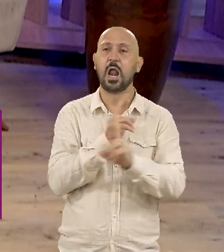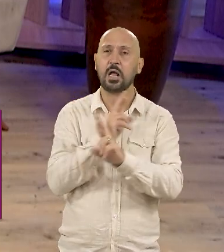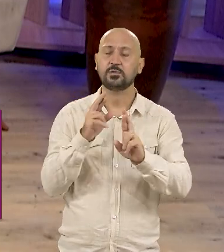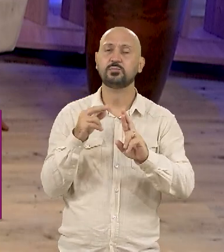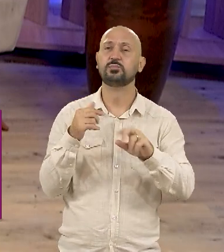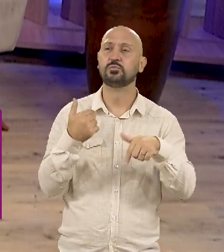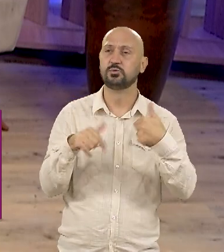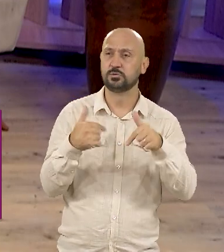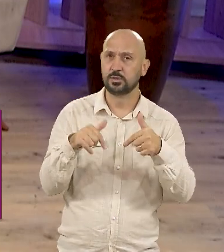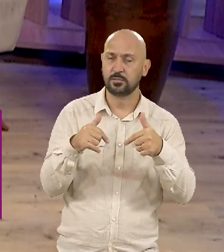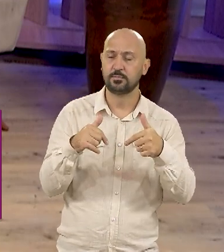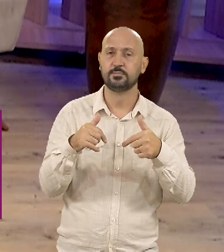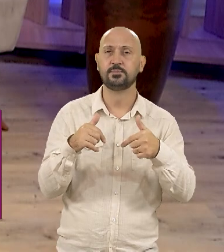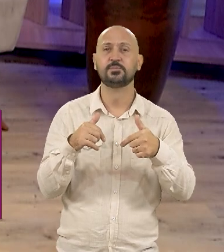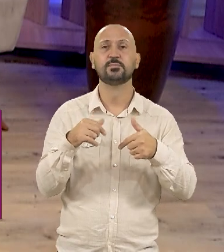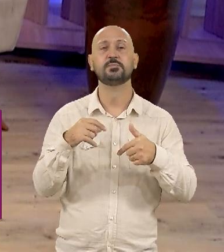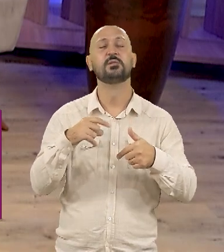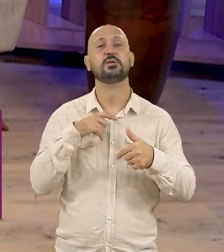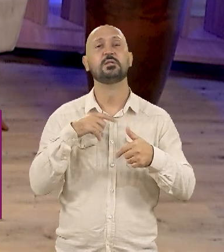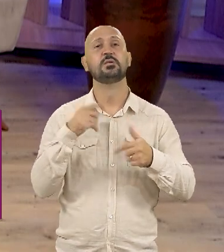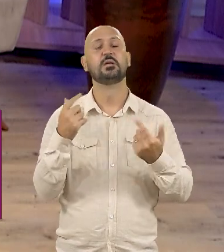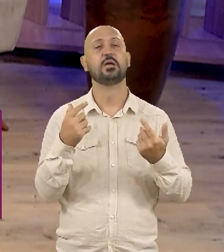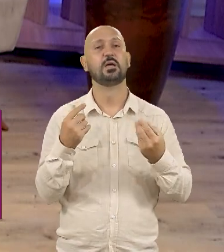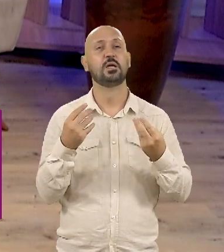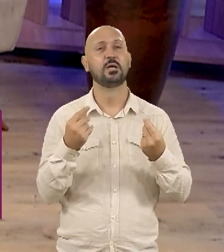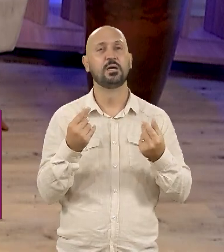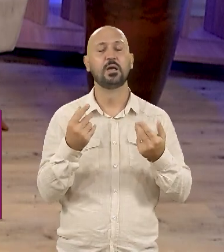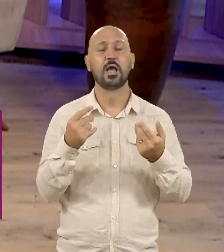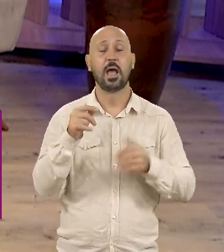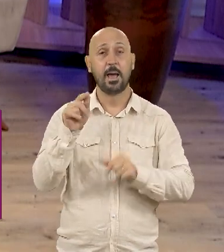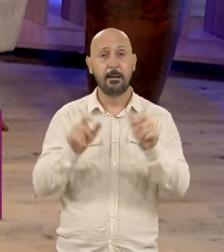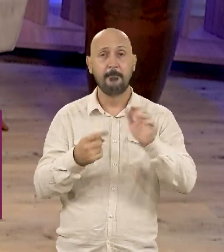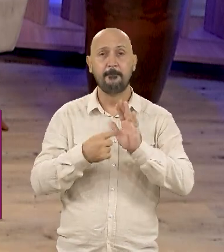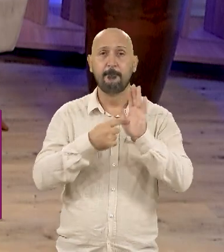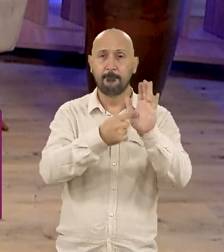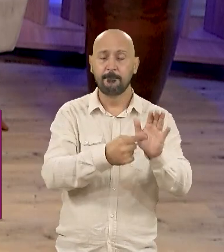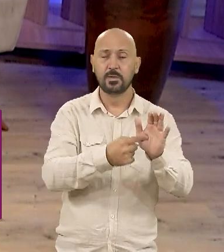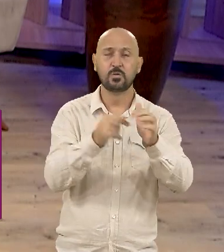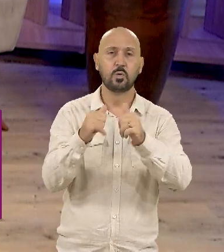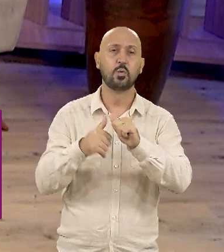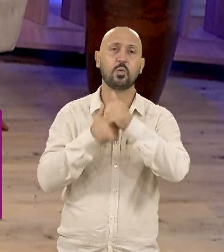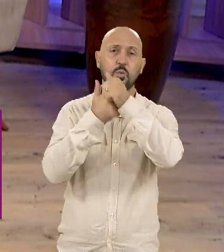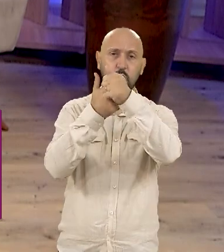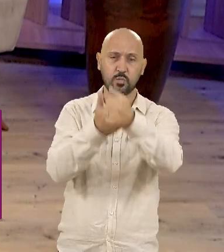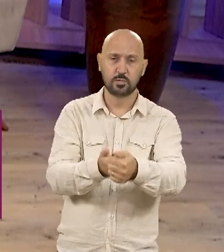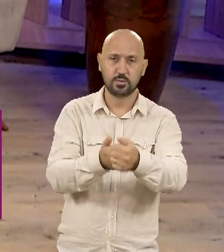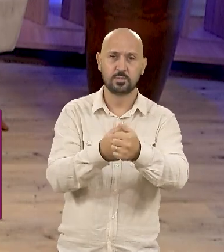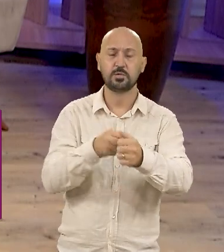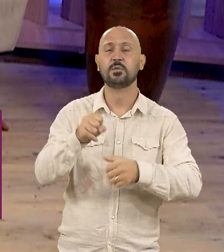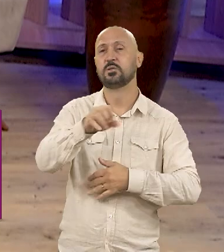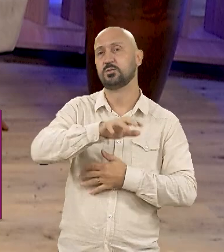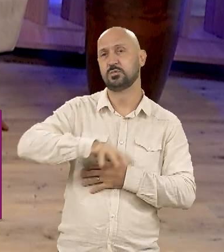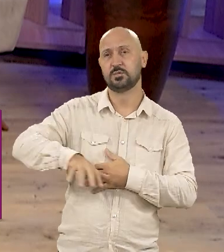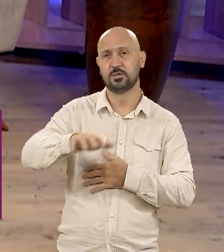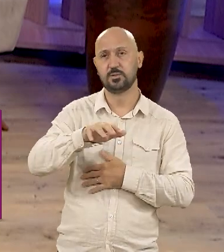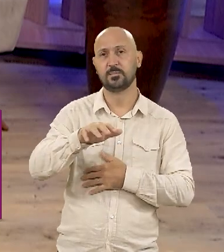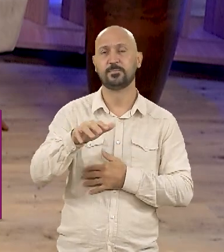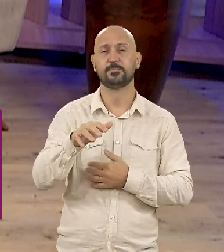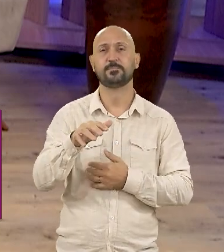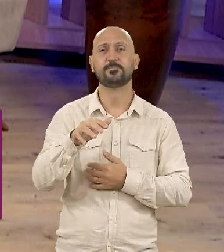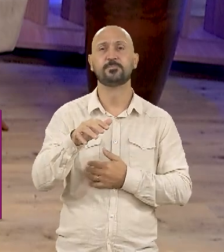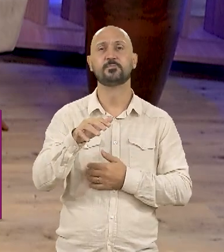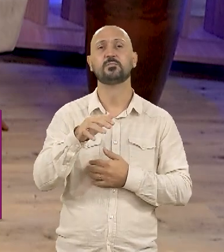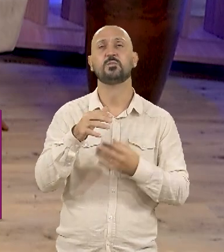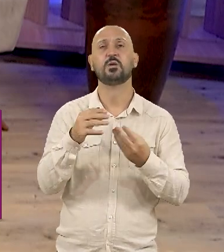então levar o paciente para ser conduzido para essa socialização, que esse é acho que o